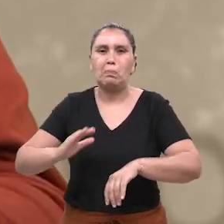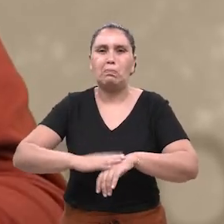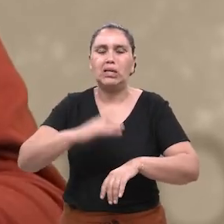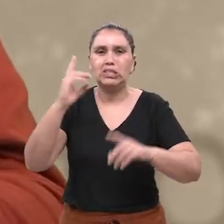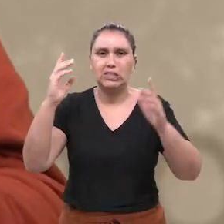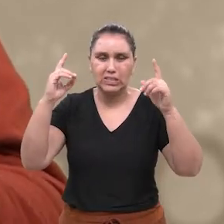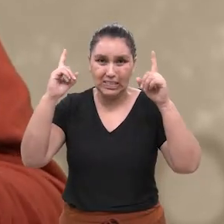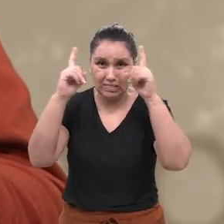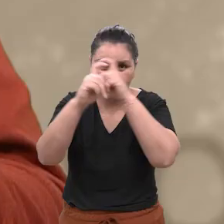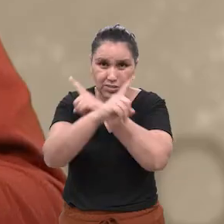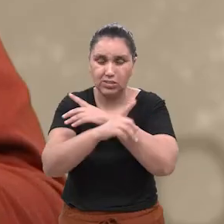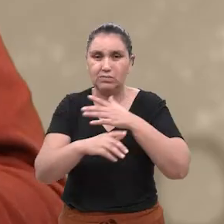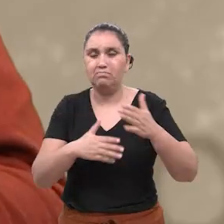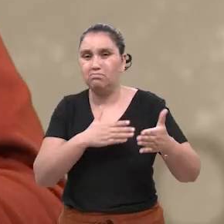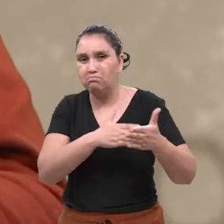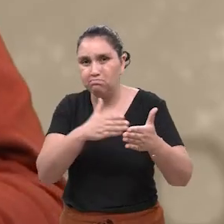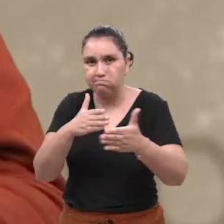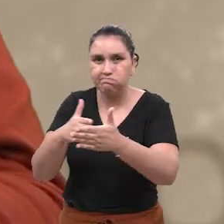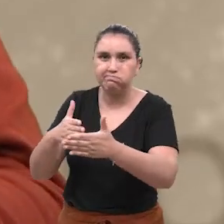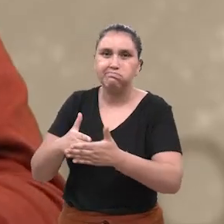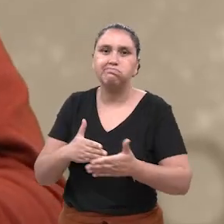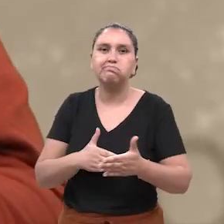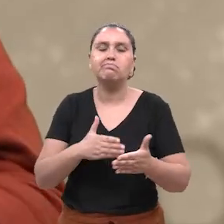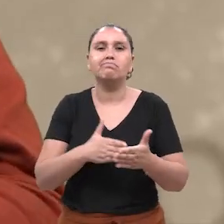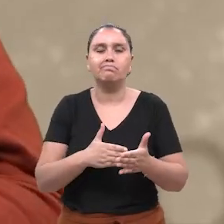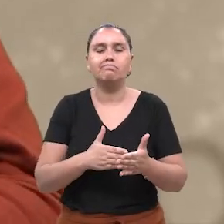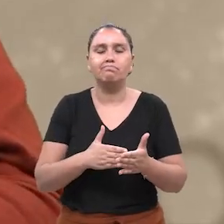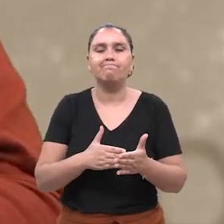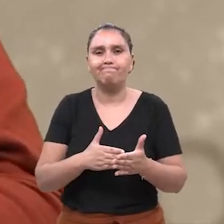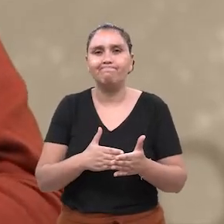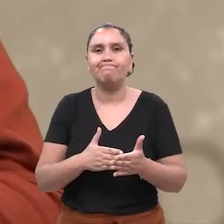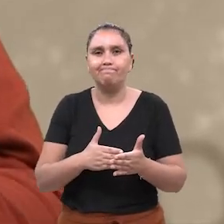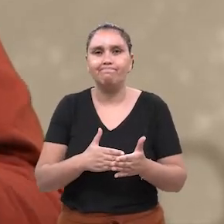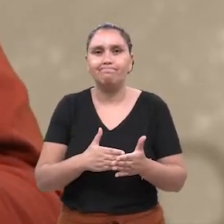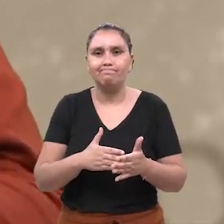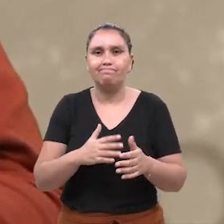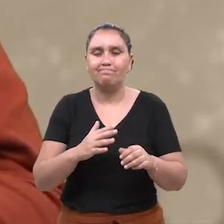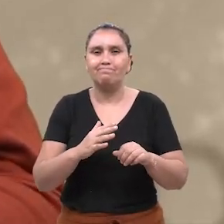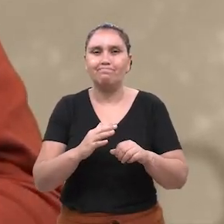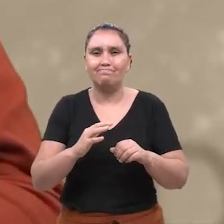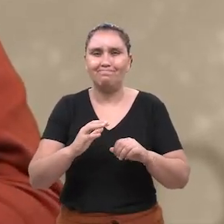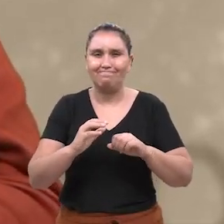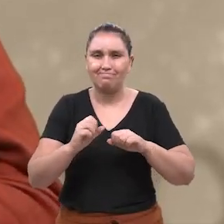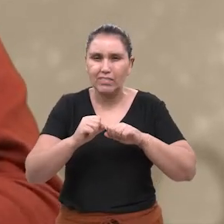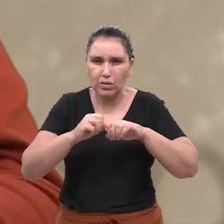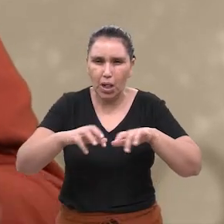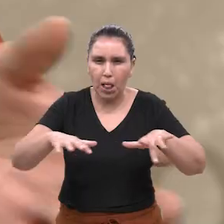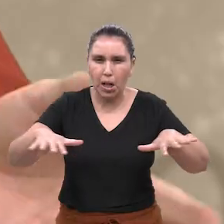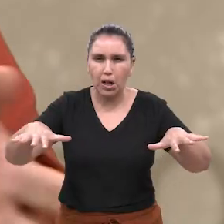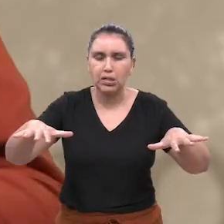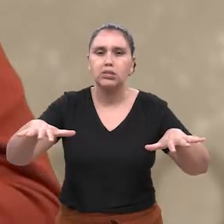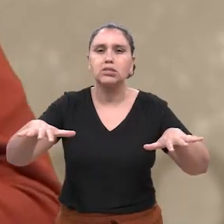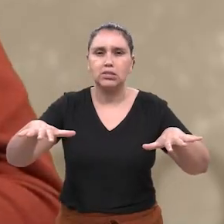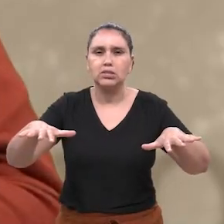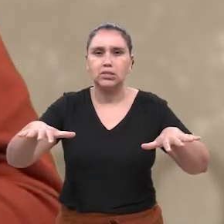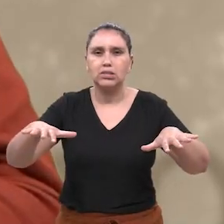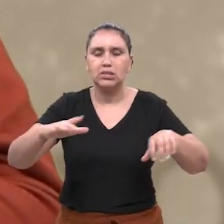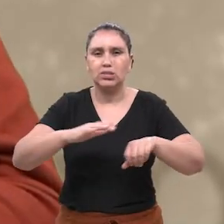que mais iam sofrer, né, e que possivelmente seriam as mais atingidas pela pandemia, pela